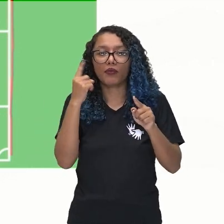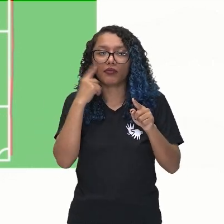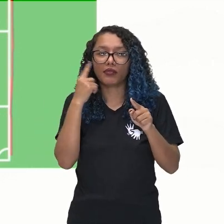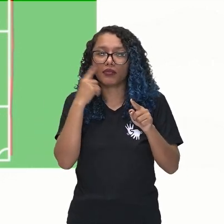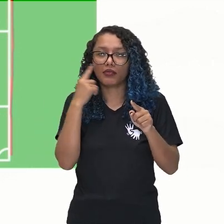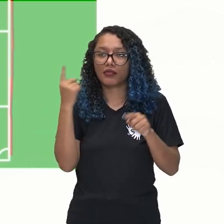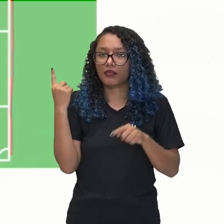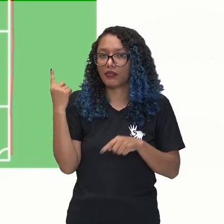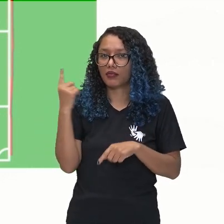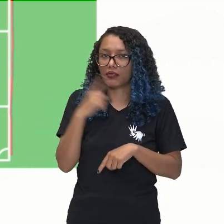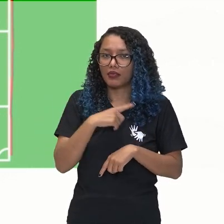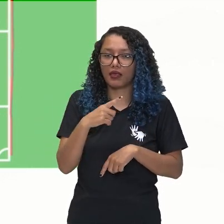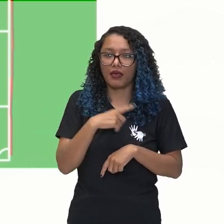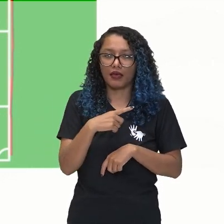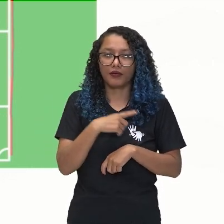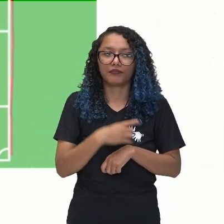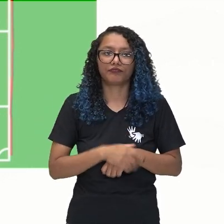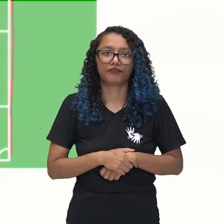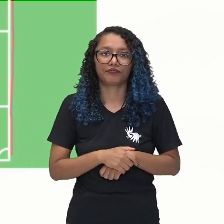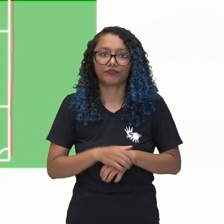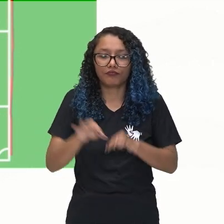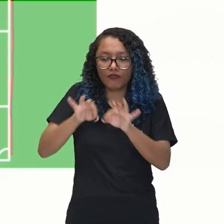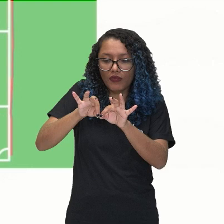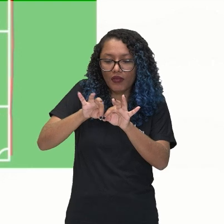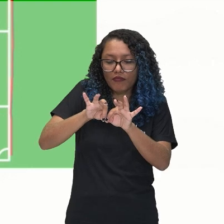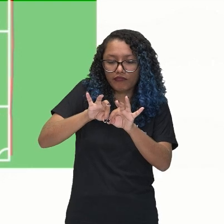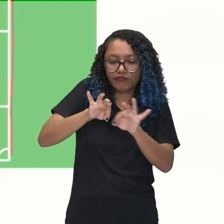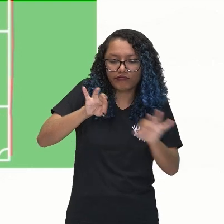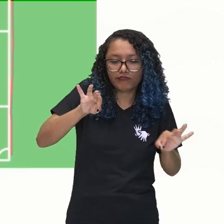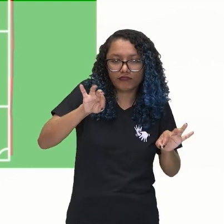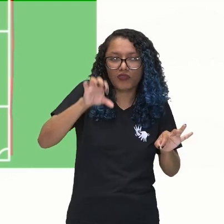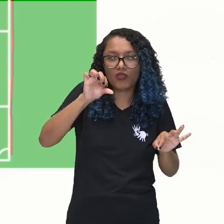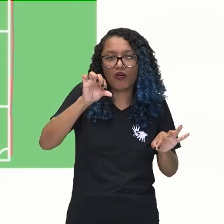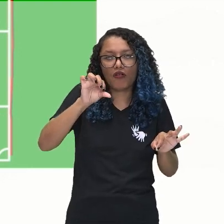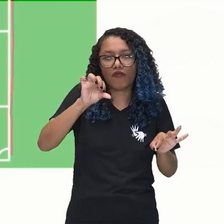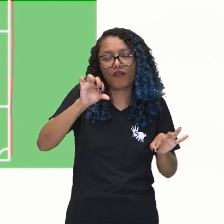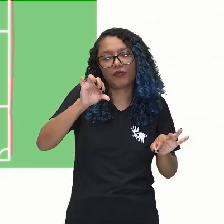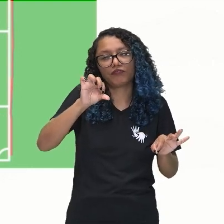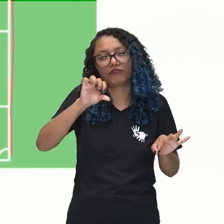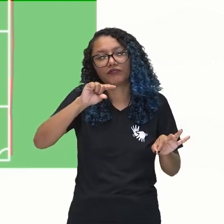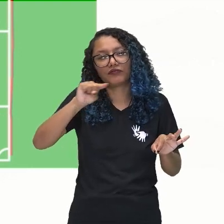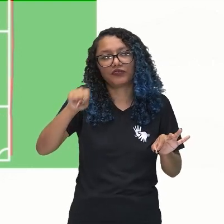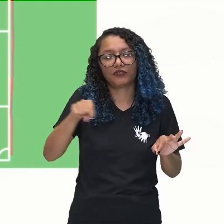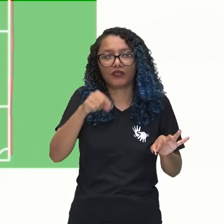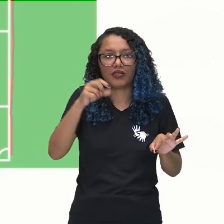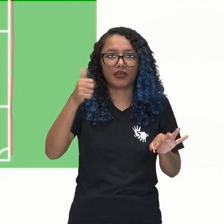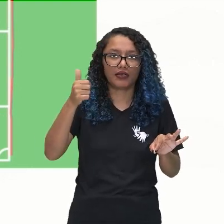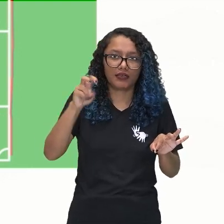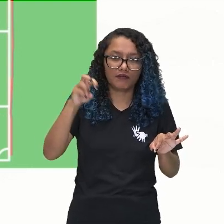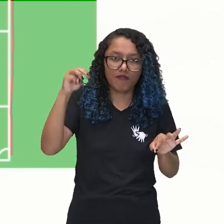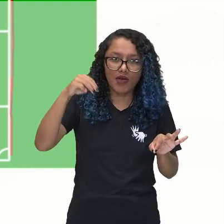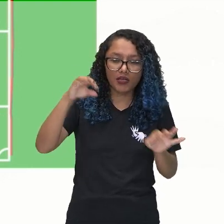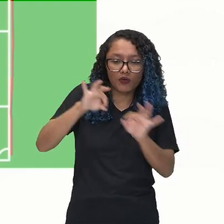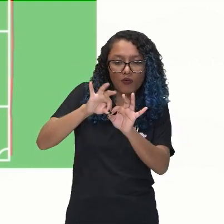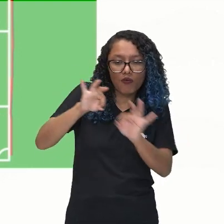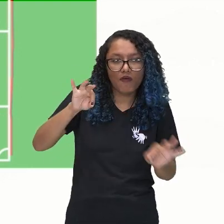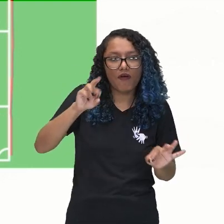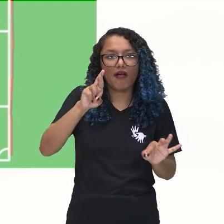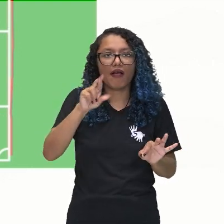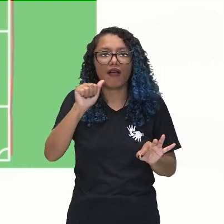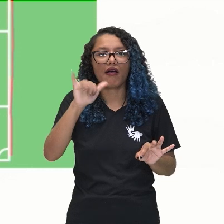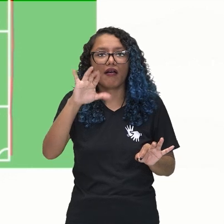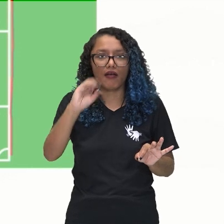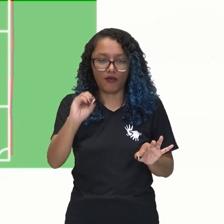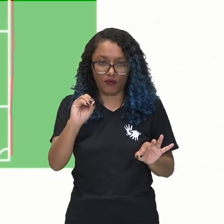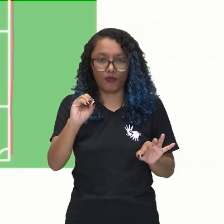concêntrico de área central com 9,15 metros de raio, que compreende ali a região